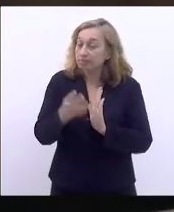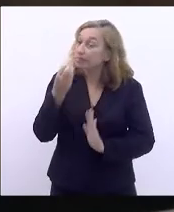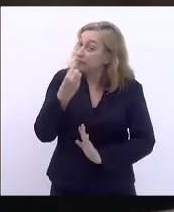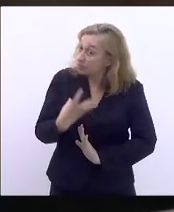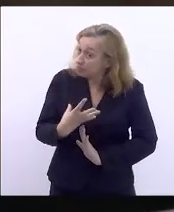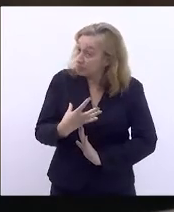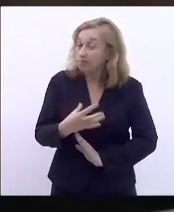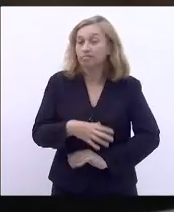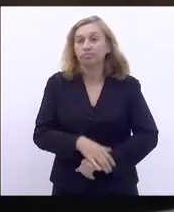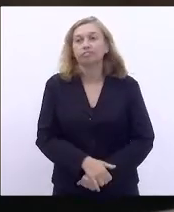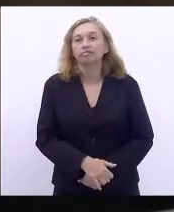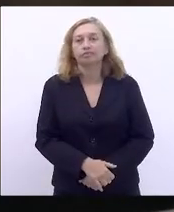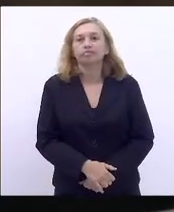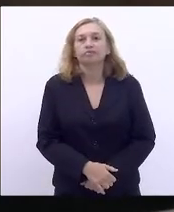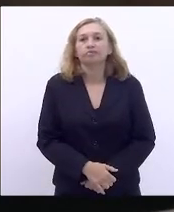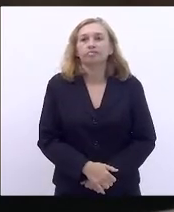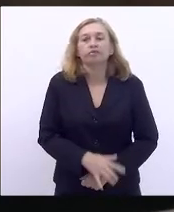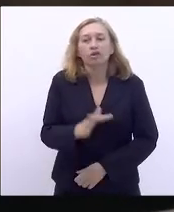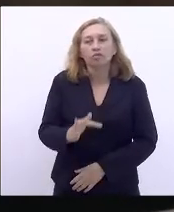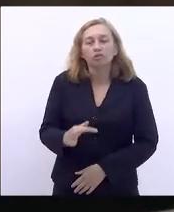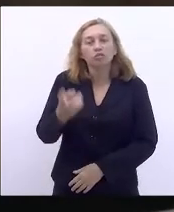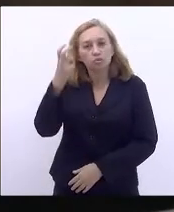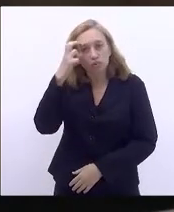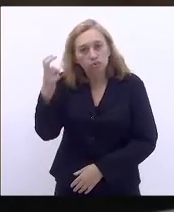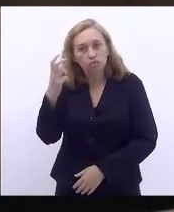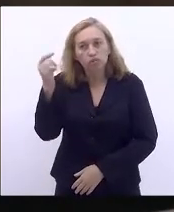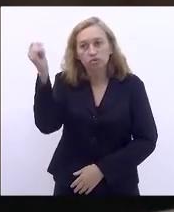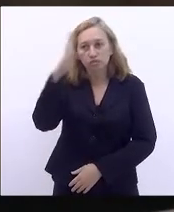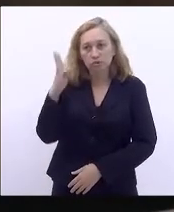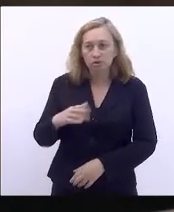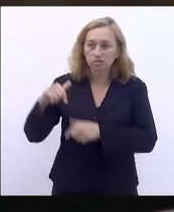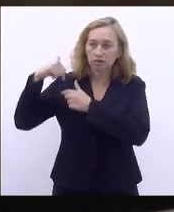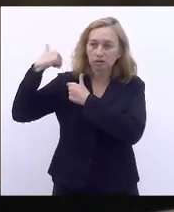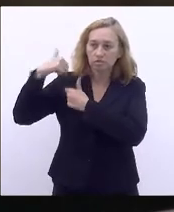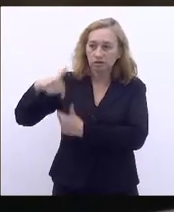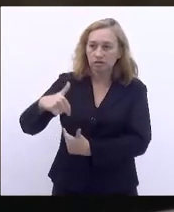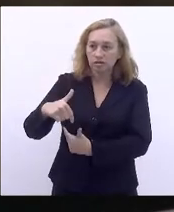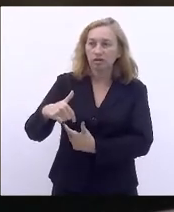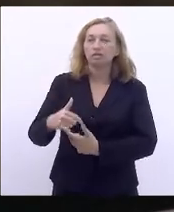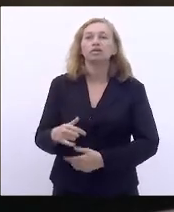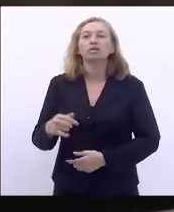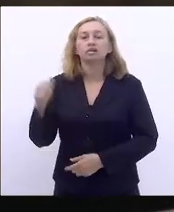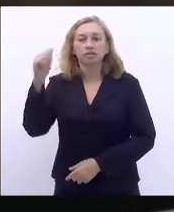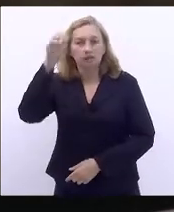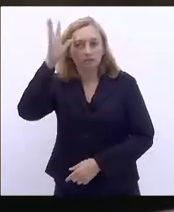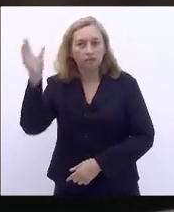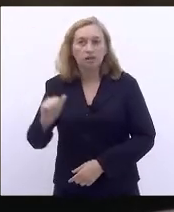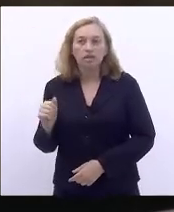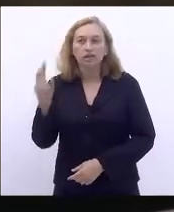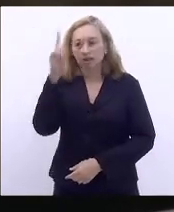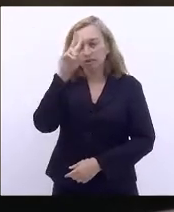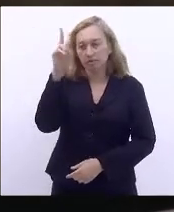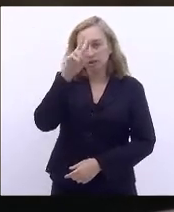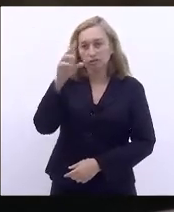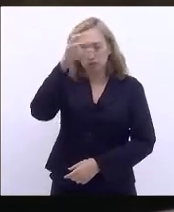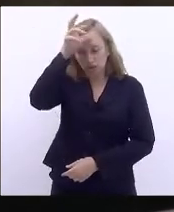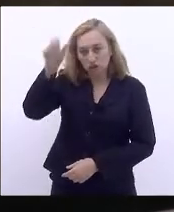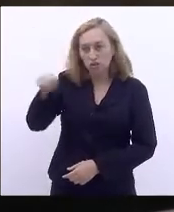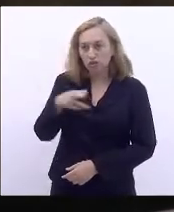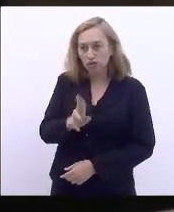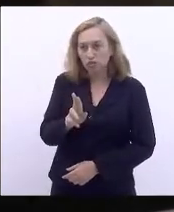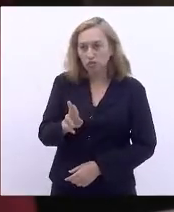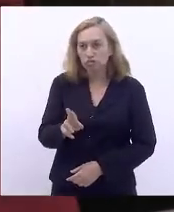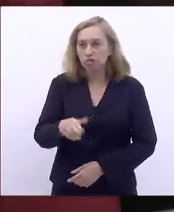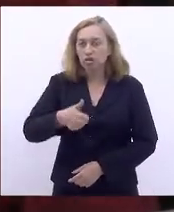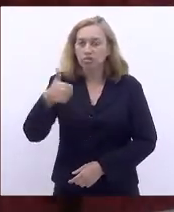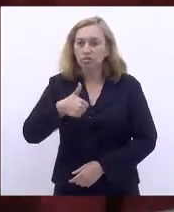relevante para a cultura brasileira, para a nossa ancestralidade africana. Lembrando, Tia Ju, que as primeiras